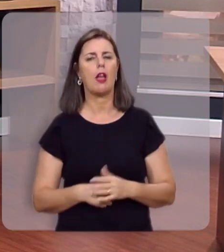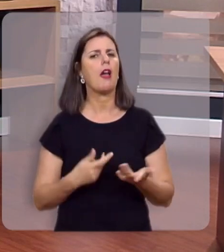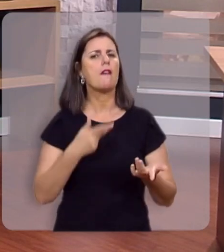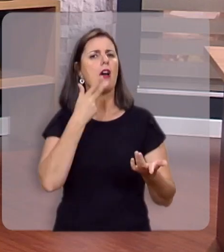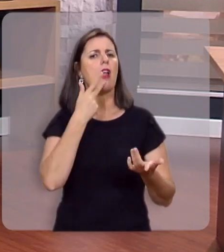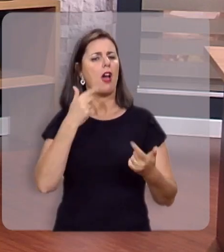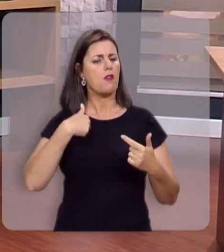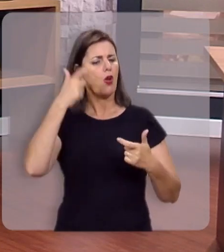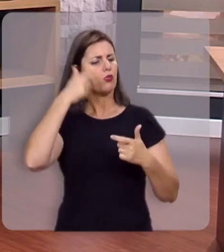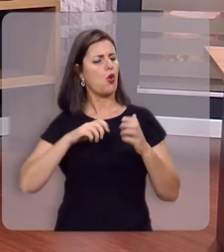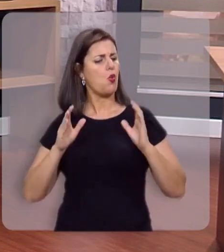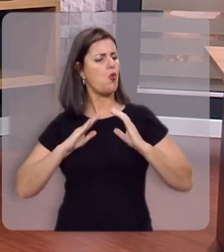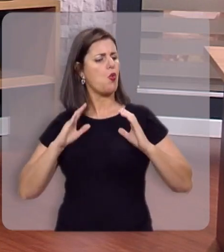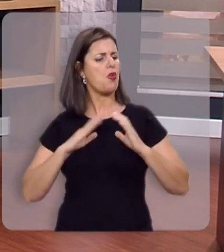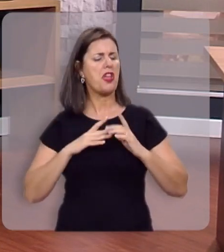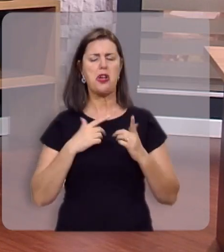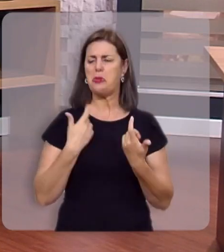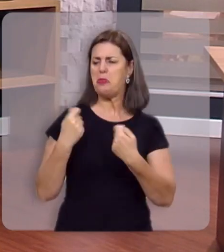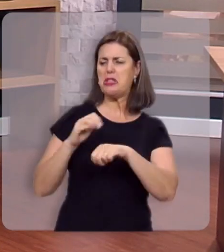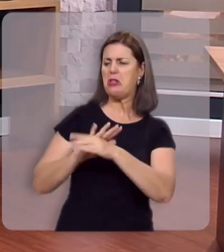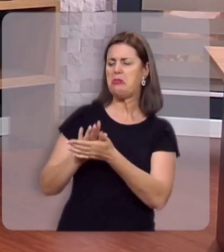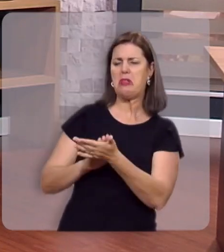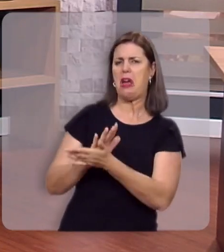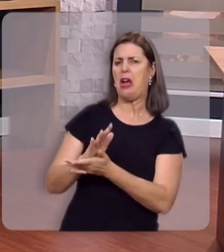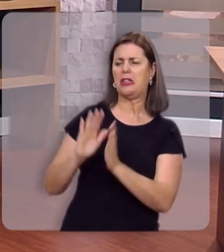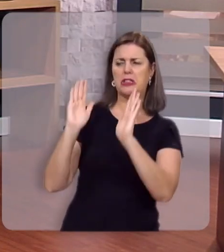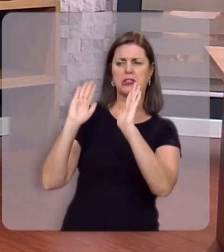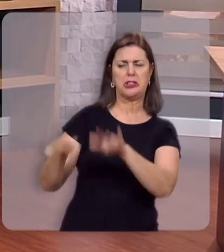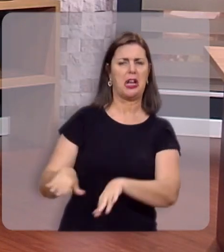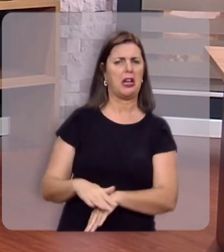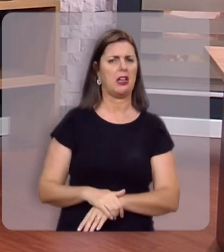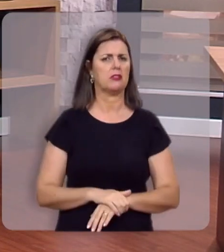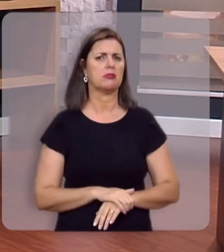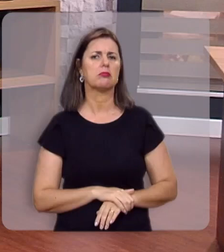Ela dizia: estou rica, abastada, não preciso de coisa nenhuma.